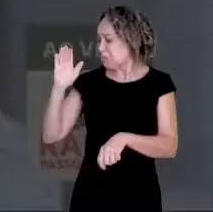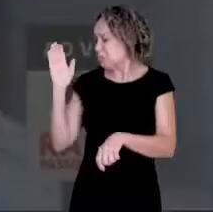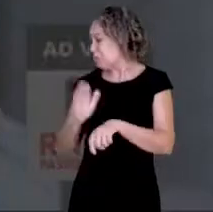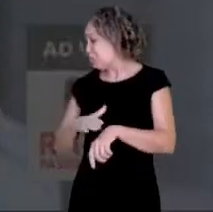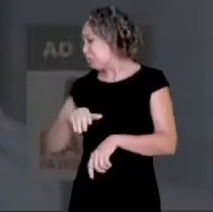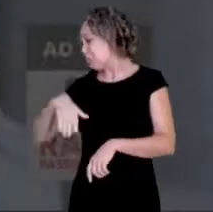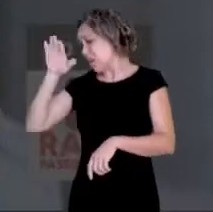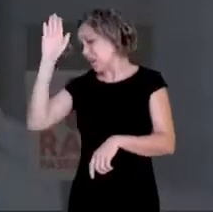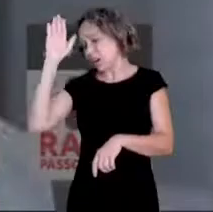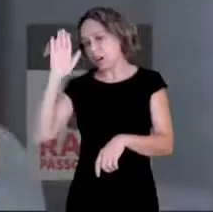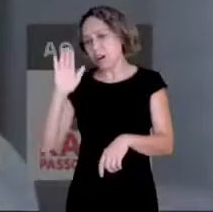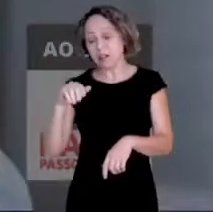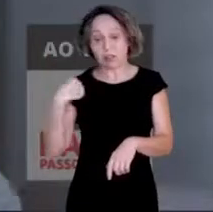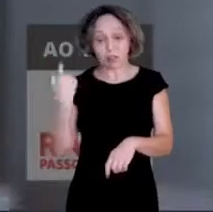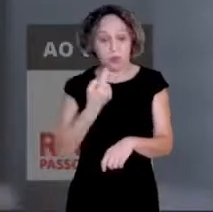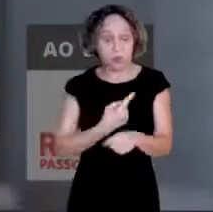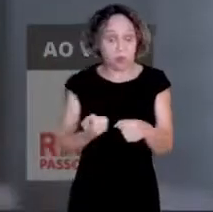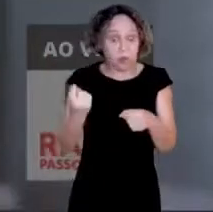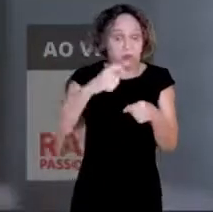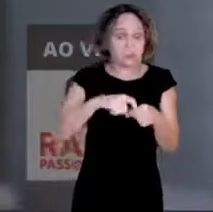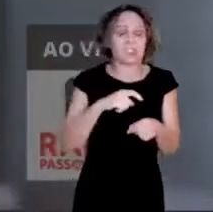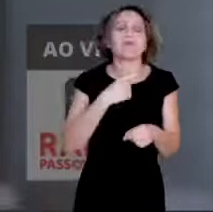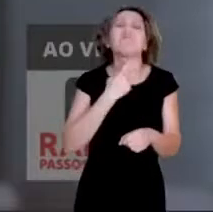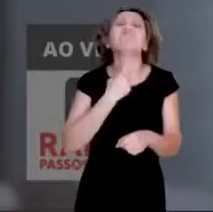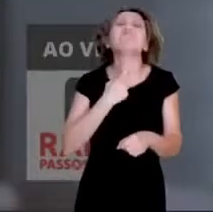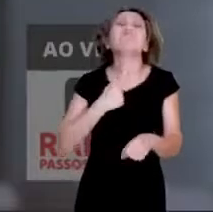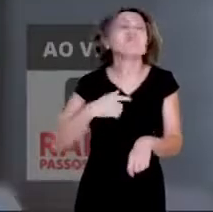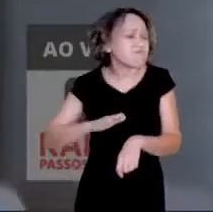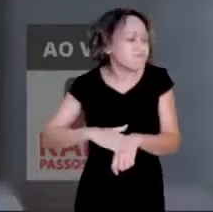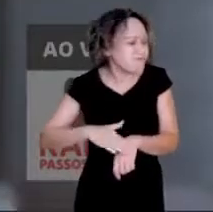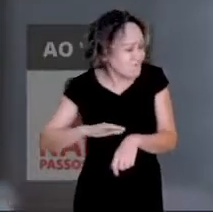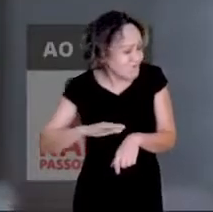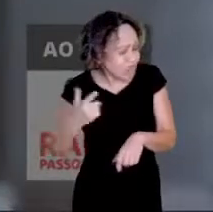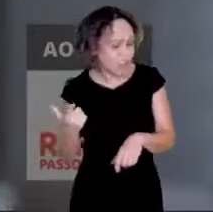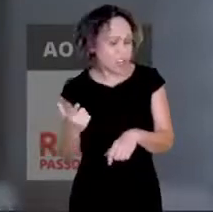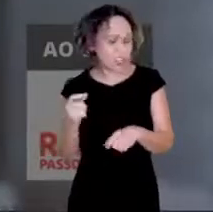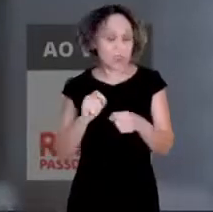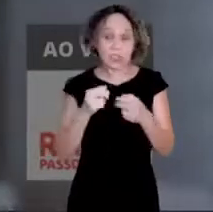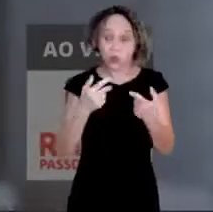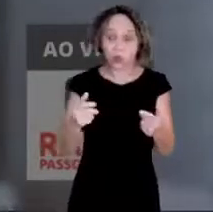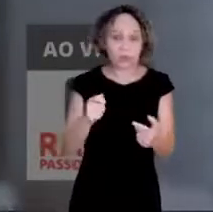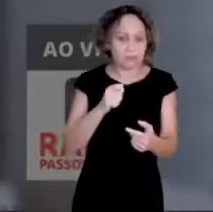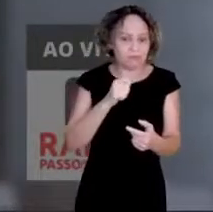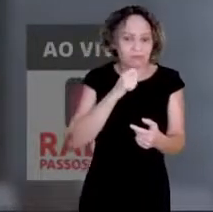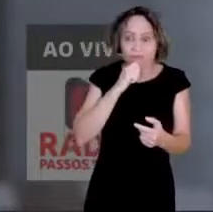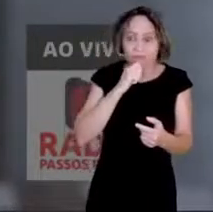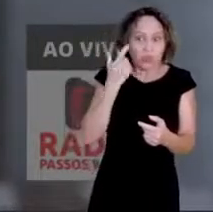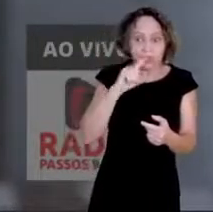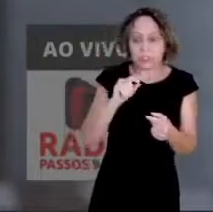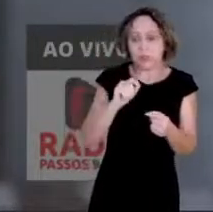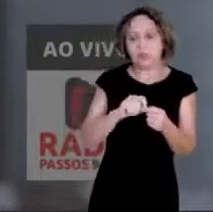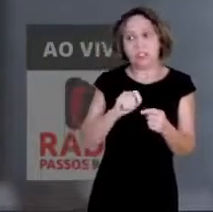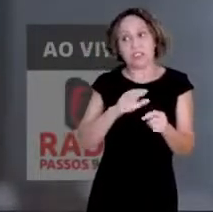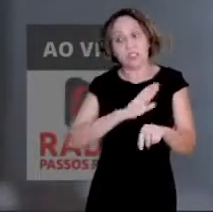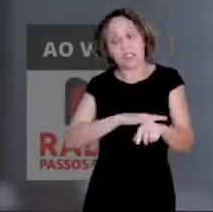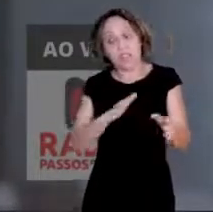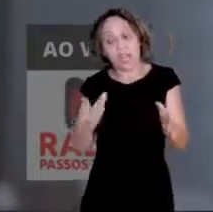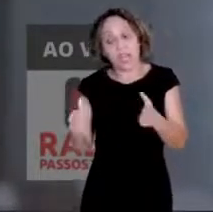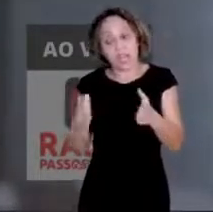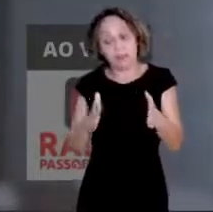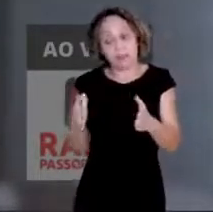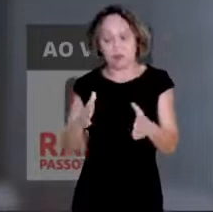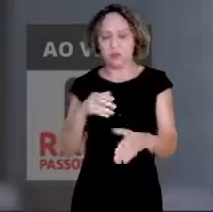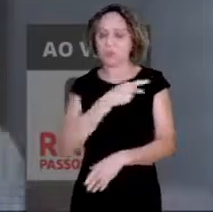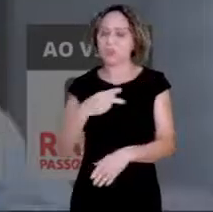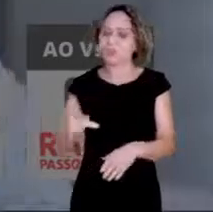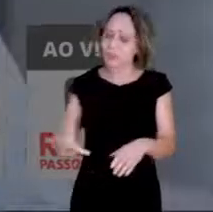saber de que partido que era o prefeito. O povo de Minas sabe disso. Eu não queria saber de que partido era o governador.